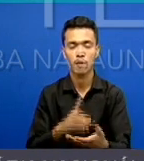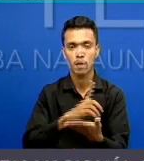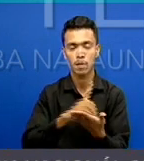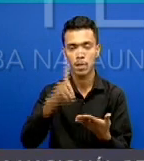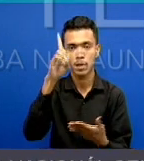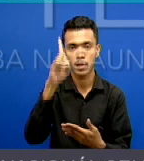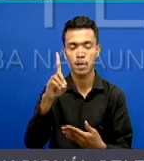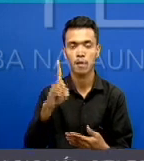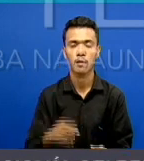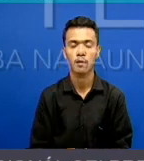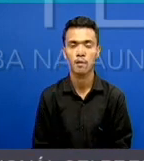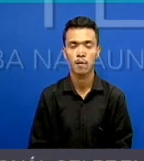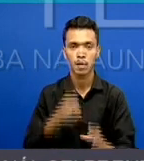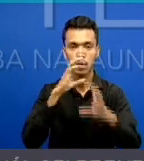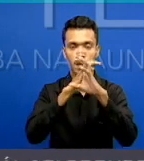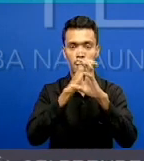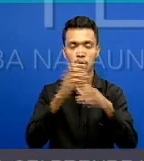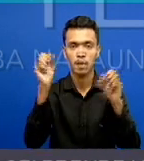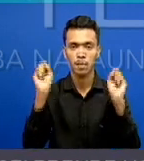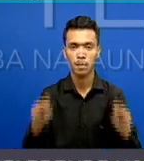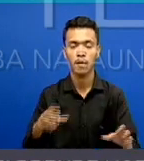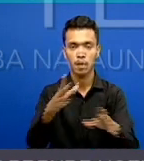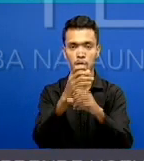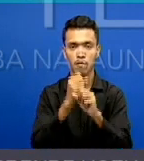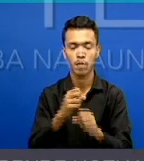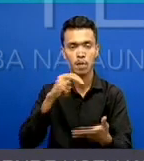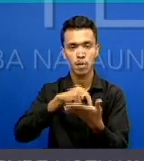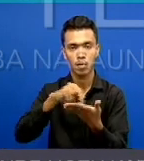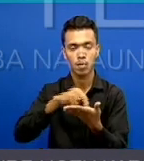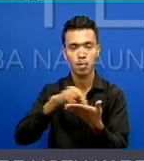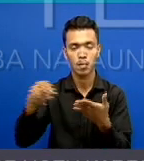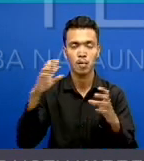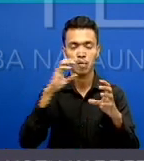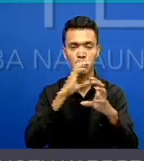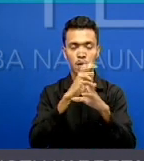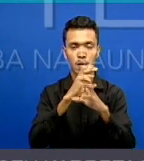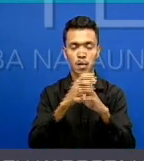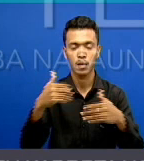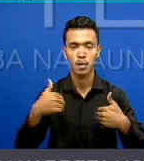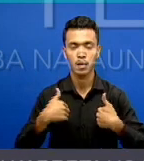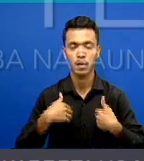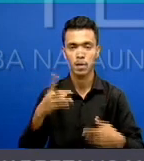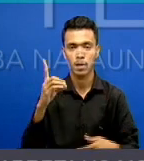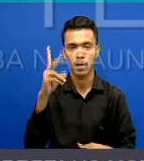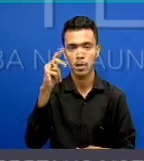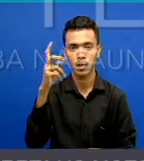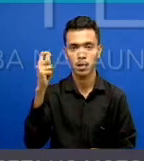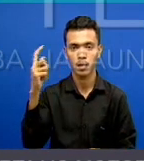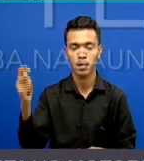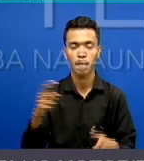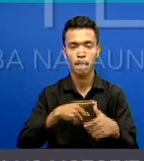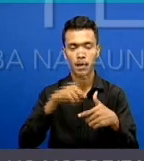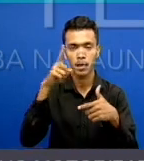semana ida para careta na insira, bela ba fote, sapa matrícula original, ira de parte da NTT. Depois de